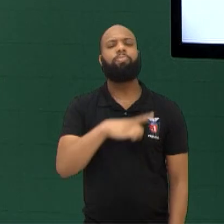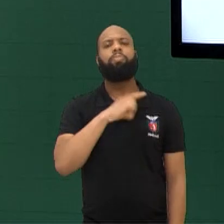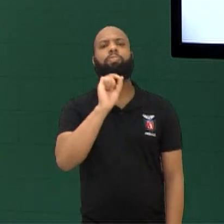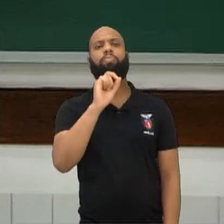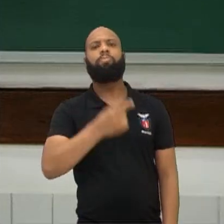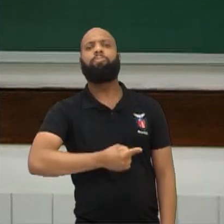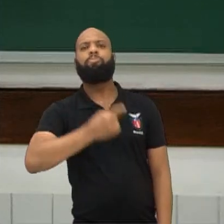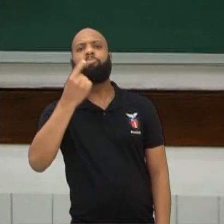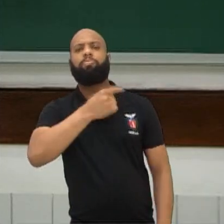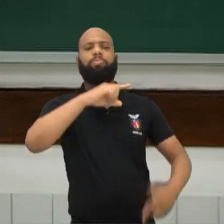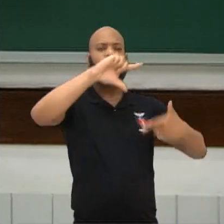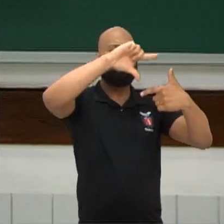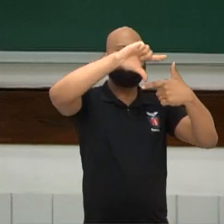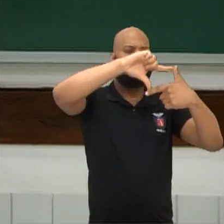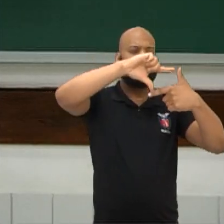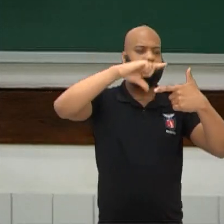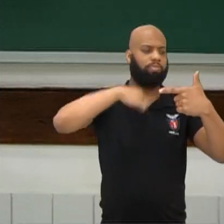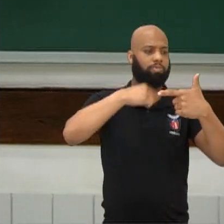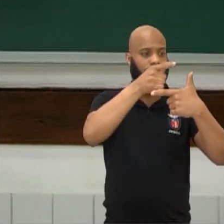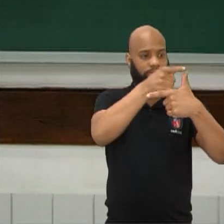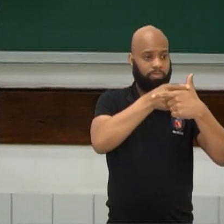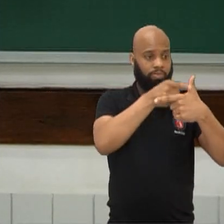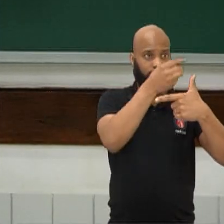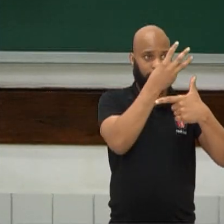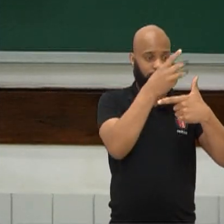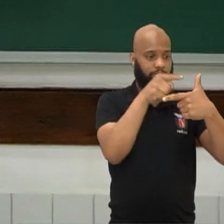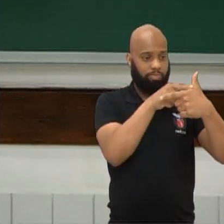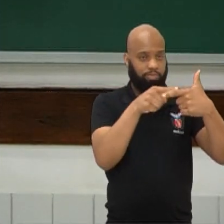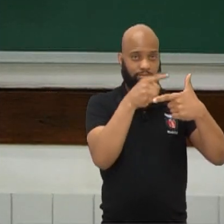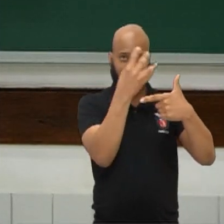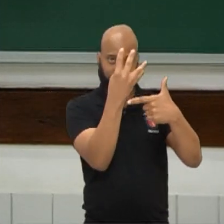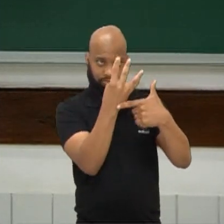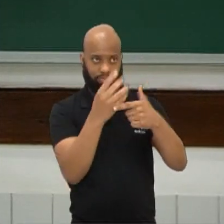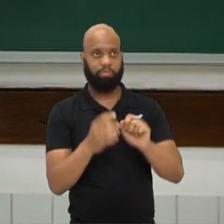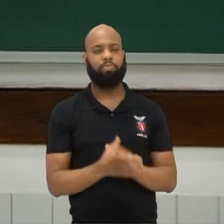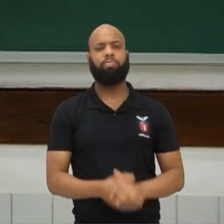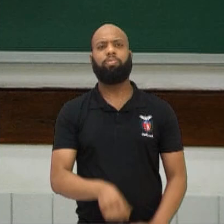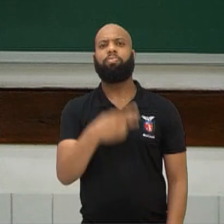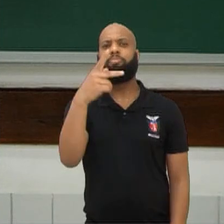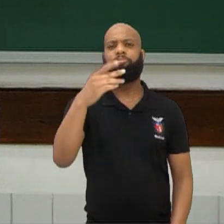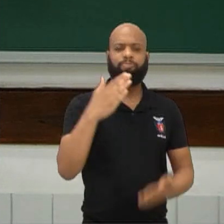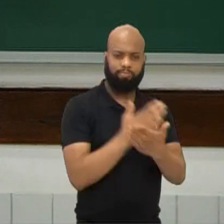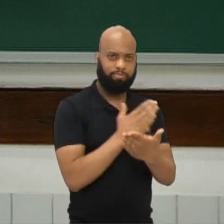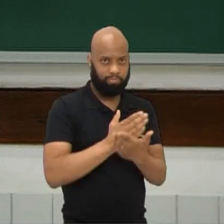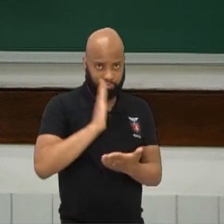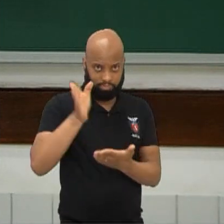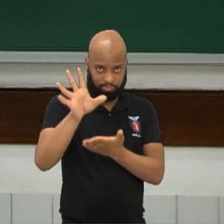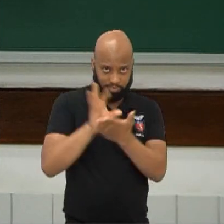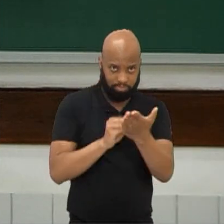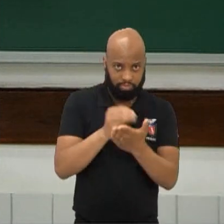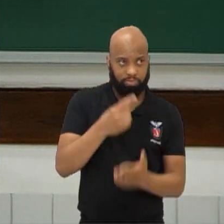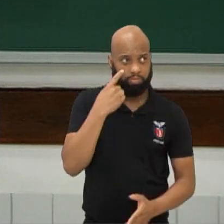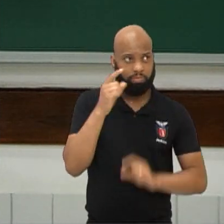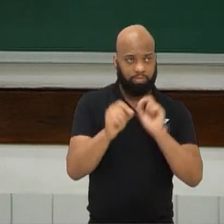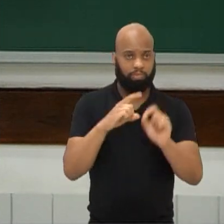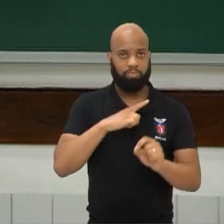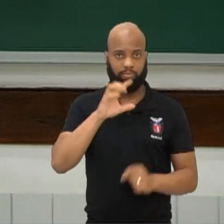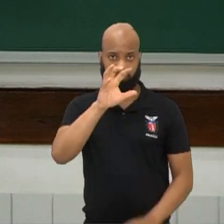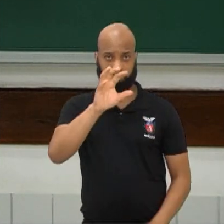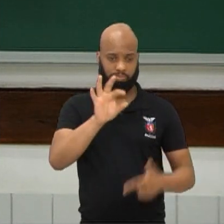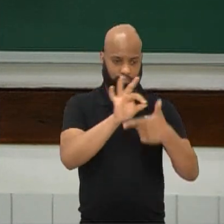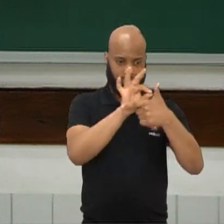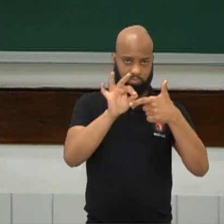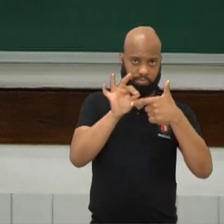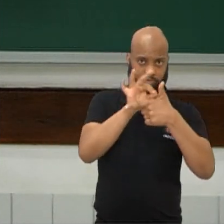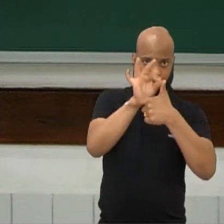primeiro retângulo? 3 e 4. Se você ver lá no seu caderno, que você já copiou, você vai ter essas